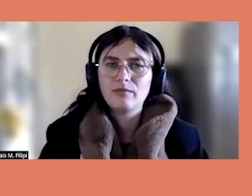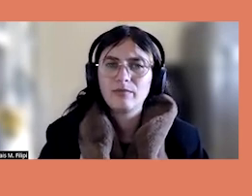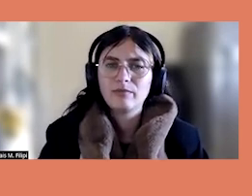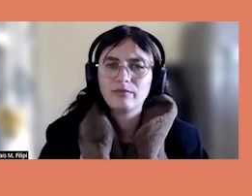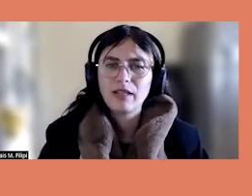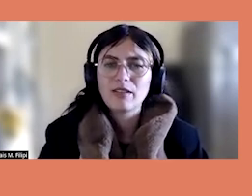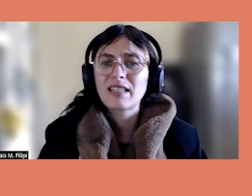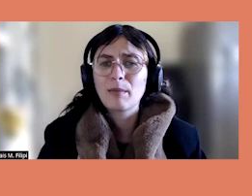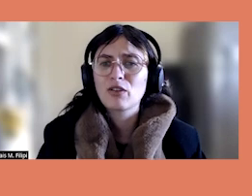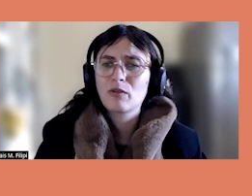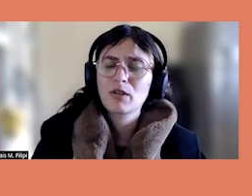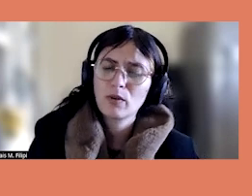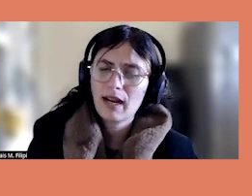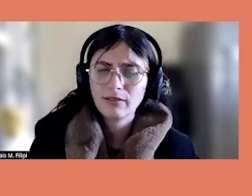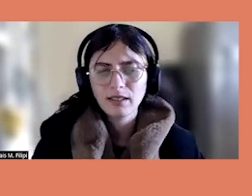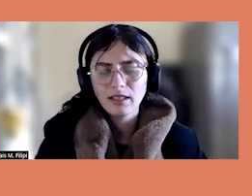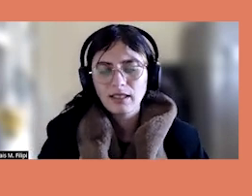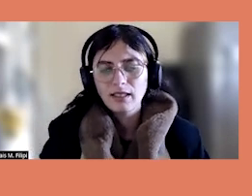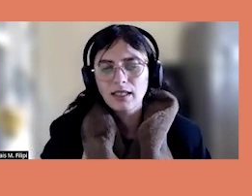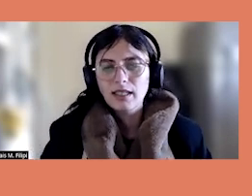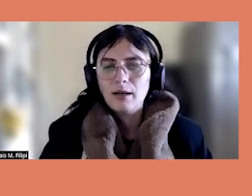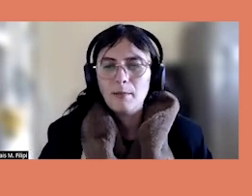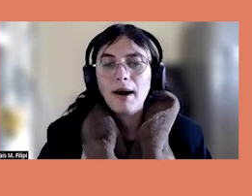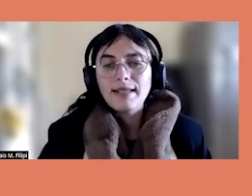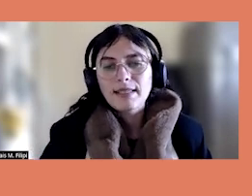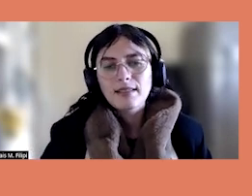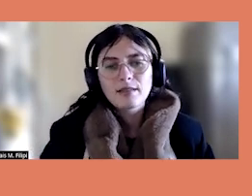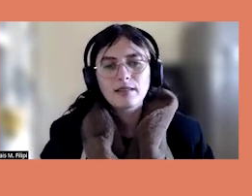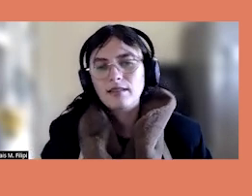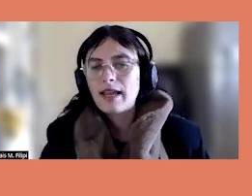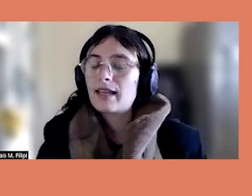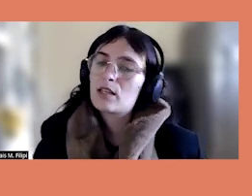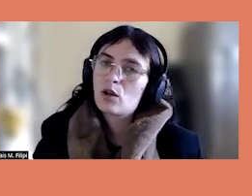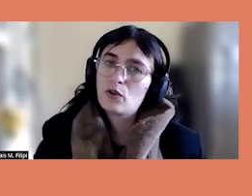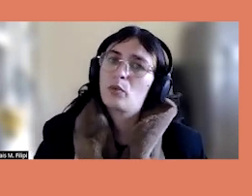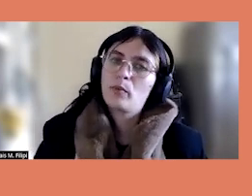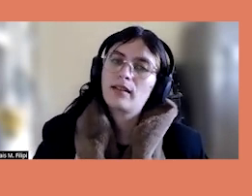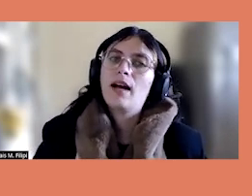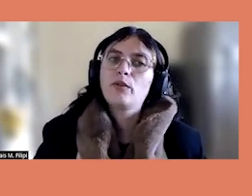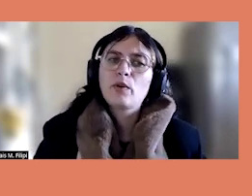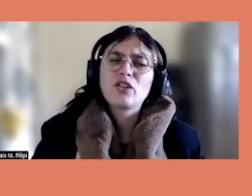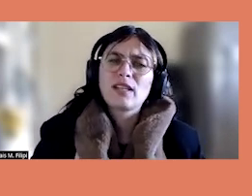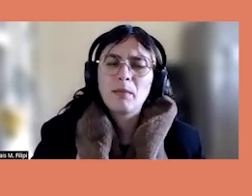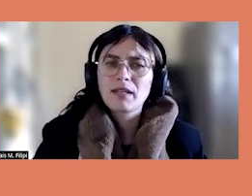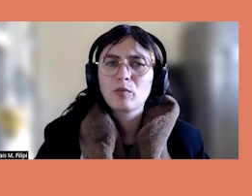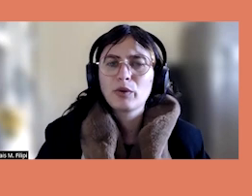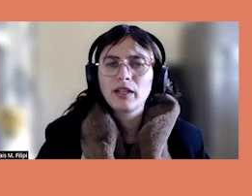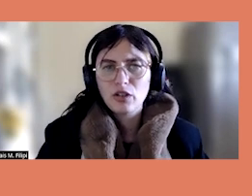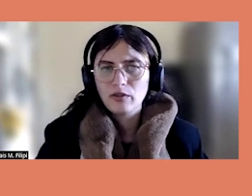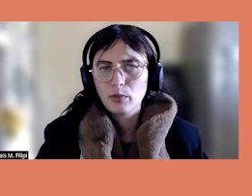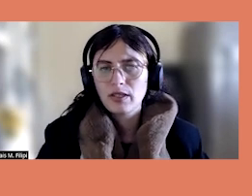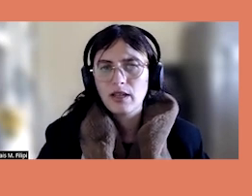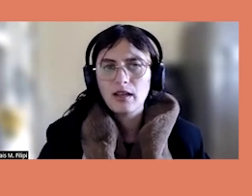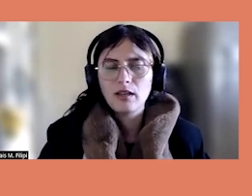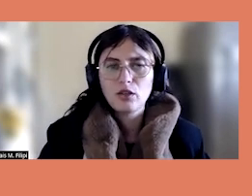em, em sistema de informação geográfica. Mas, né, tem esse software proprietário e o QGIS acaba sendo uma